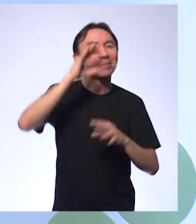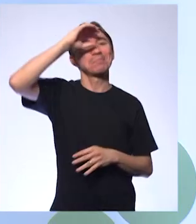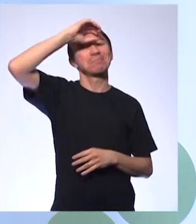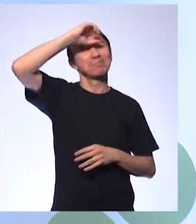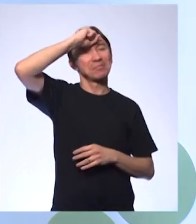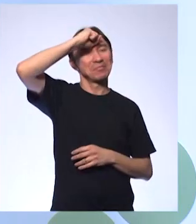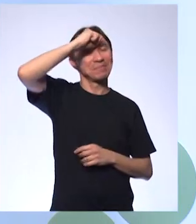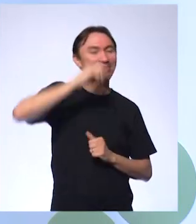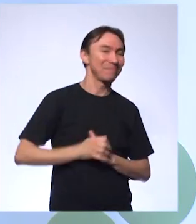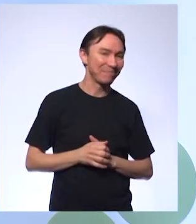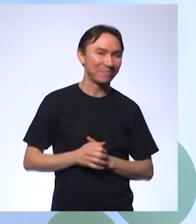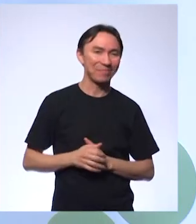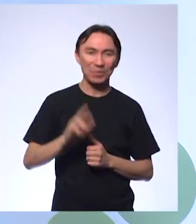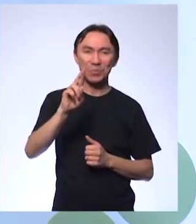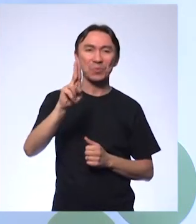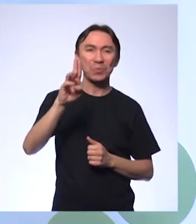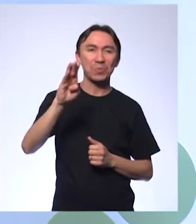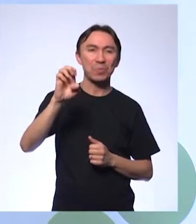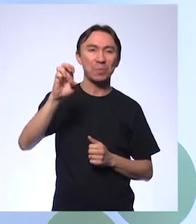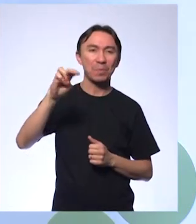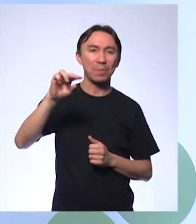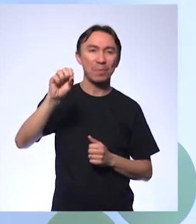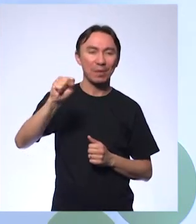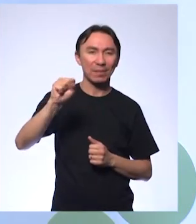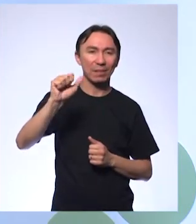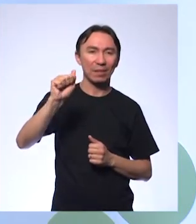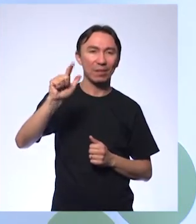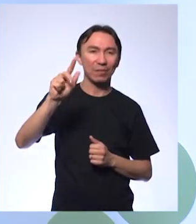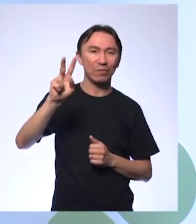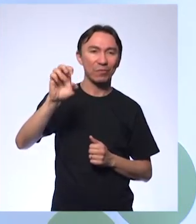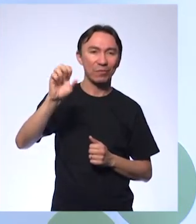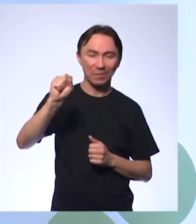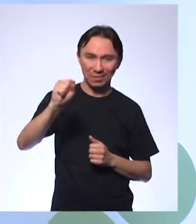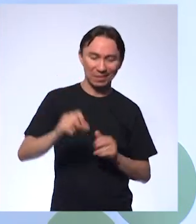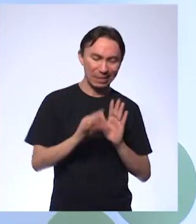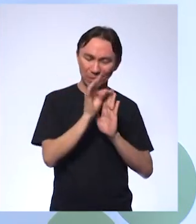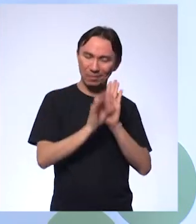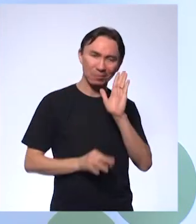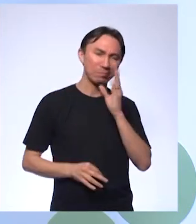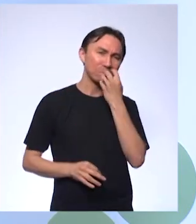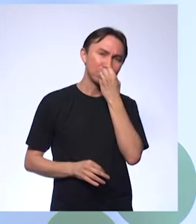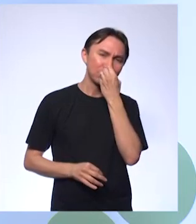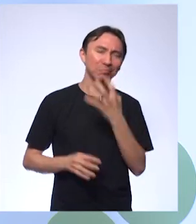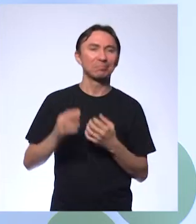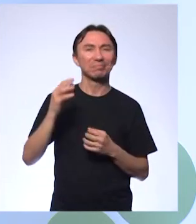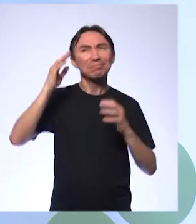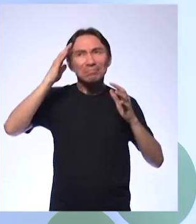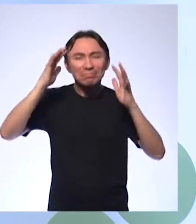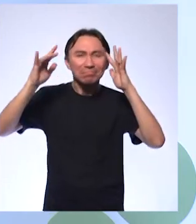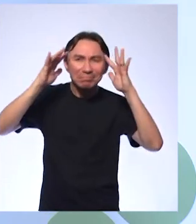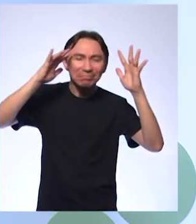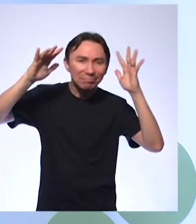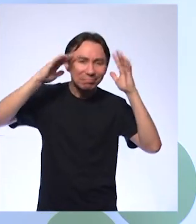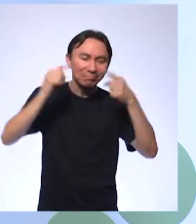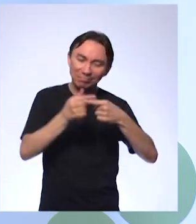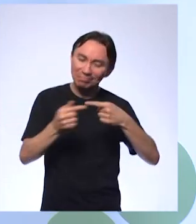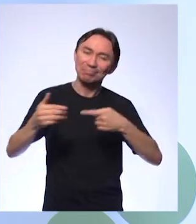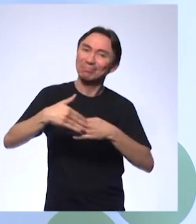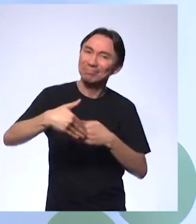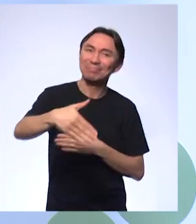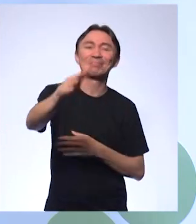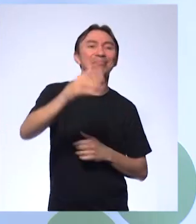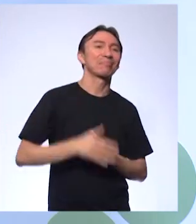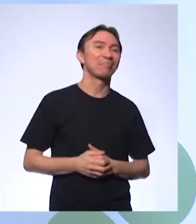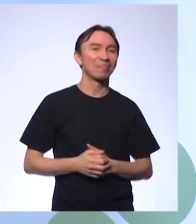para a gente fechar essa questão da escutativa, e fica aí o texto dele para vocês refletirem durante a semana, eu quero